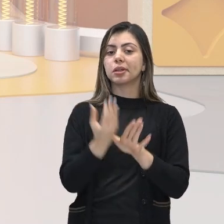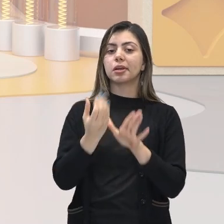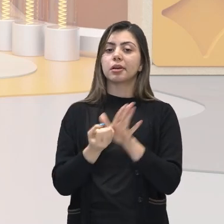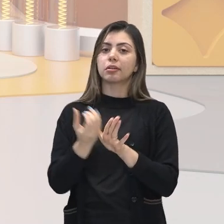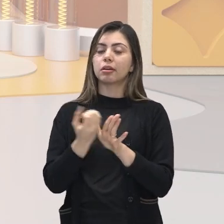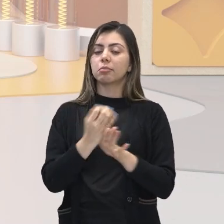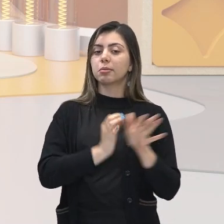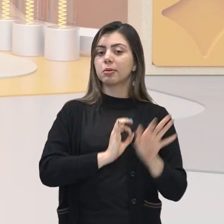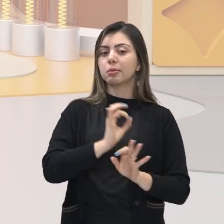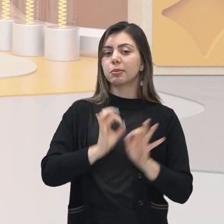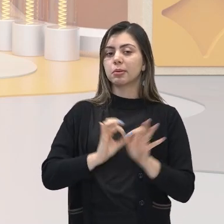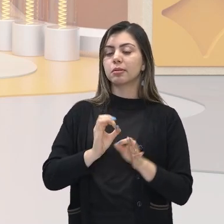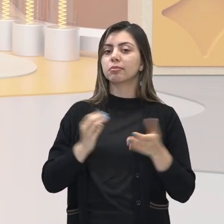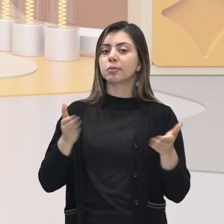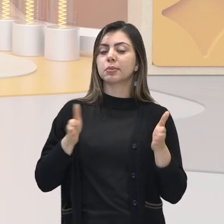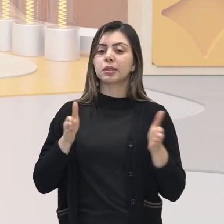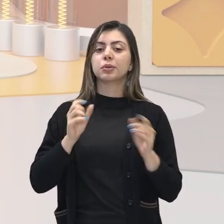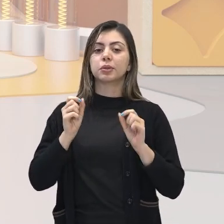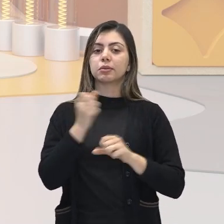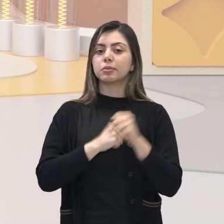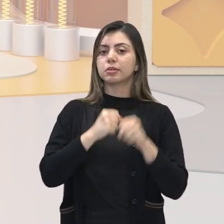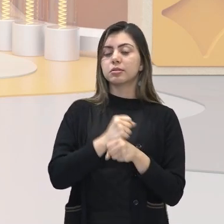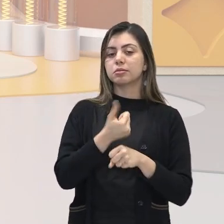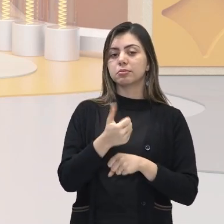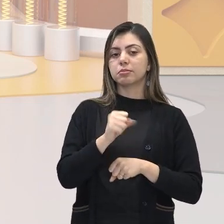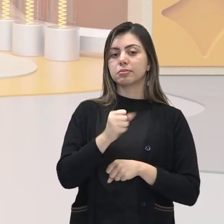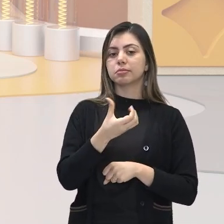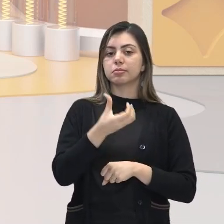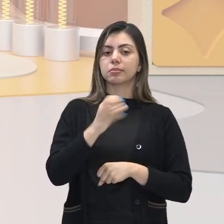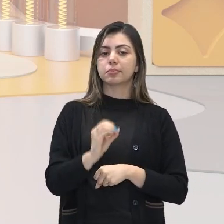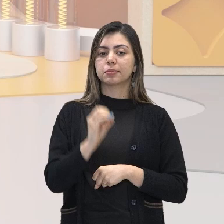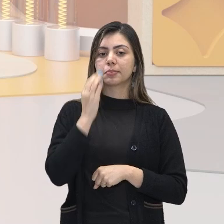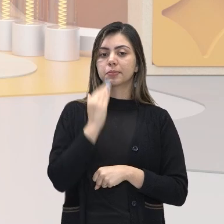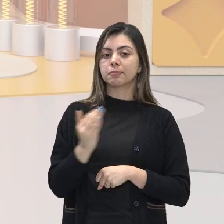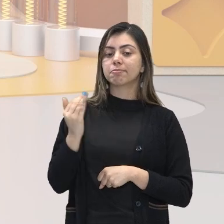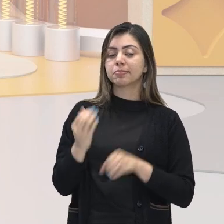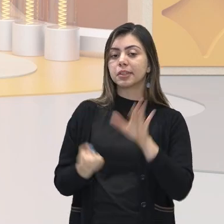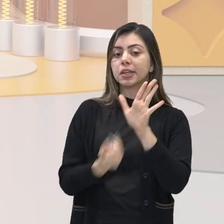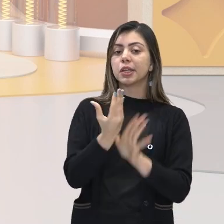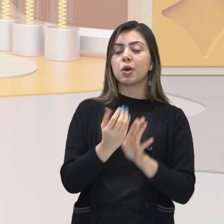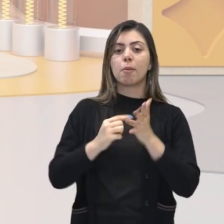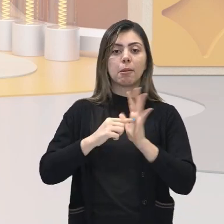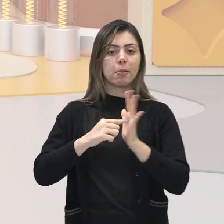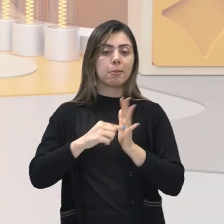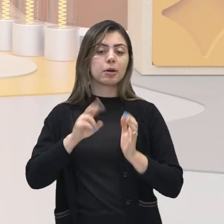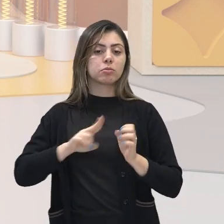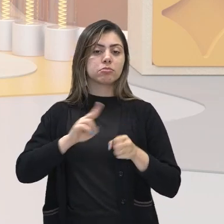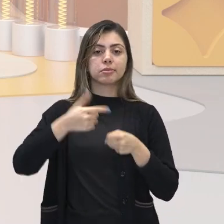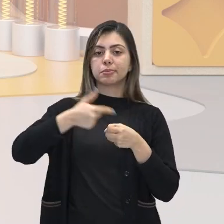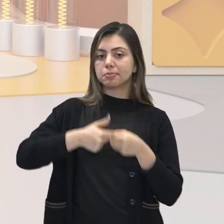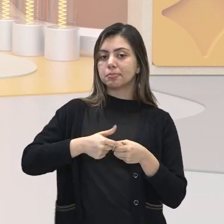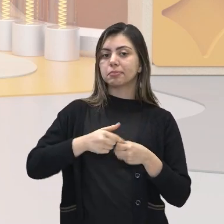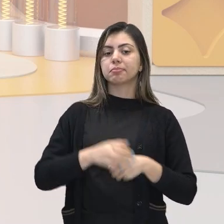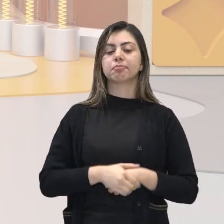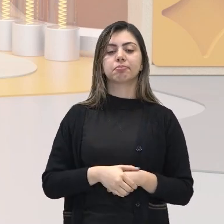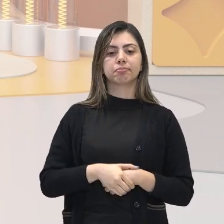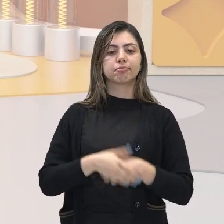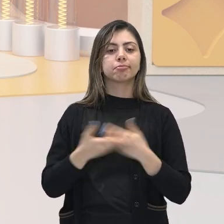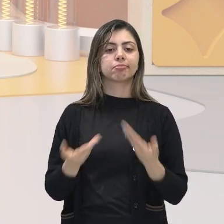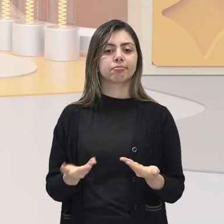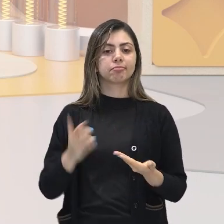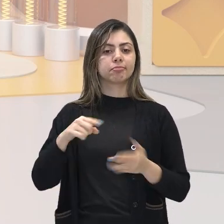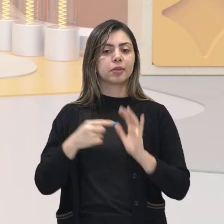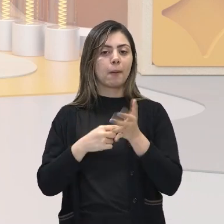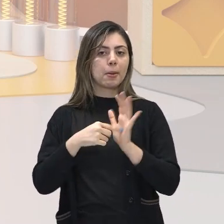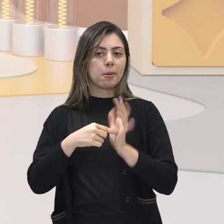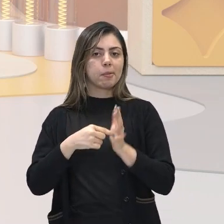outras questões surgindo nesse momento, como em 1860, inventou-se o motor a gasolina, que vai ser o quê? O chamado motor